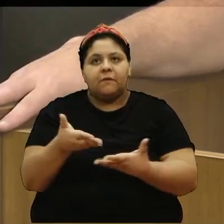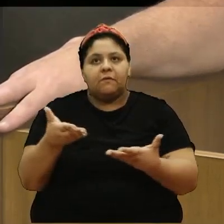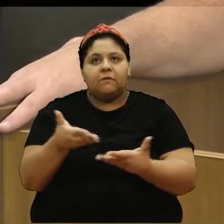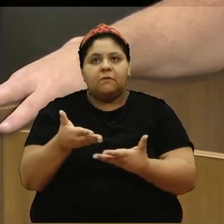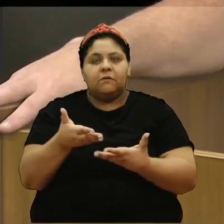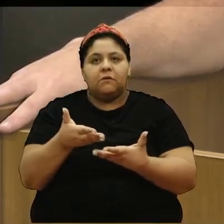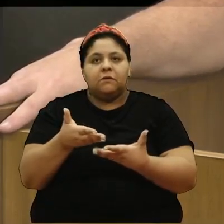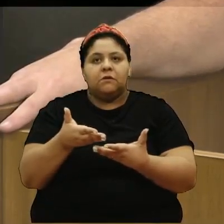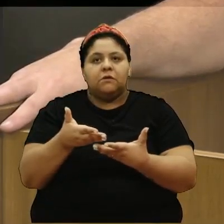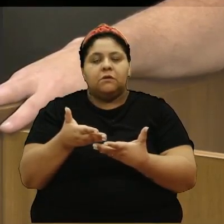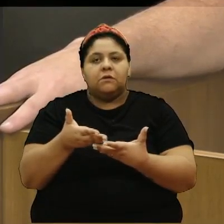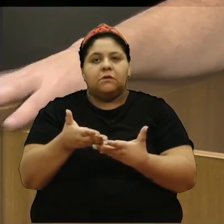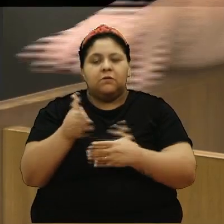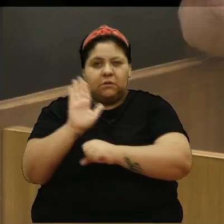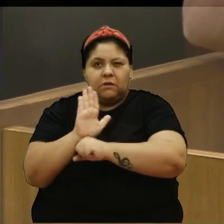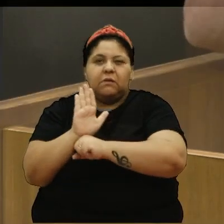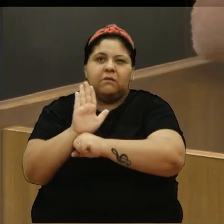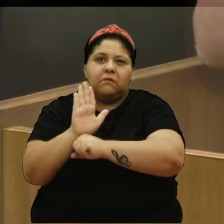contenção aí na